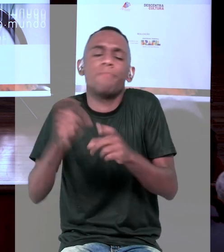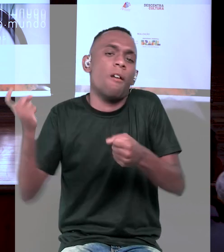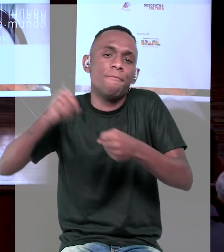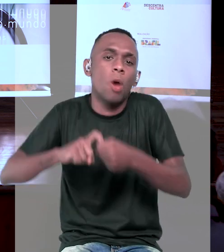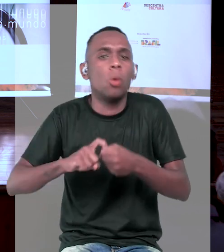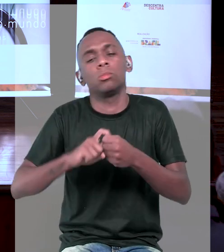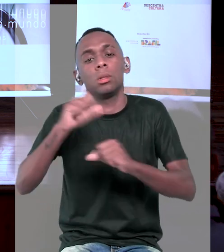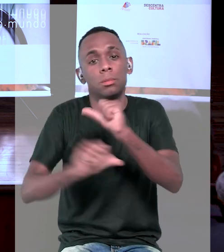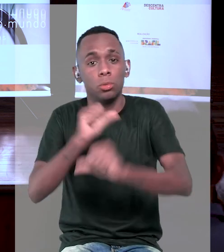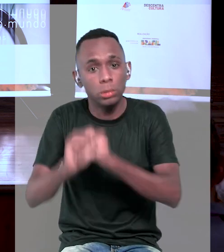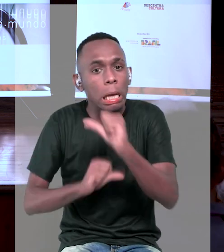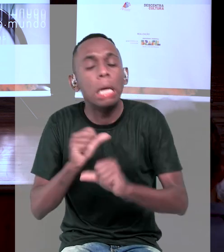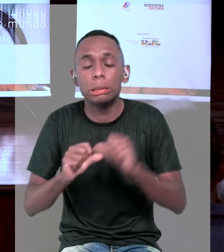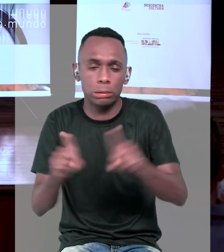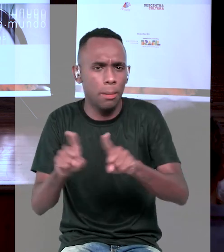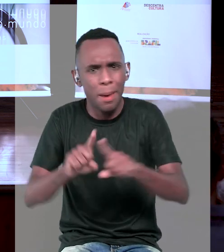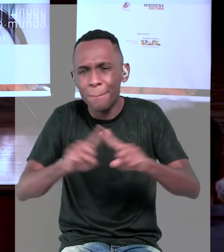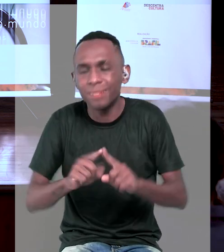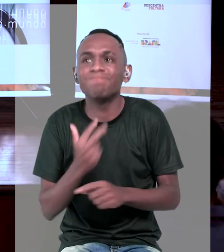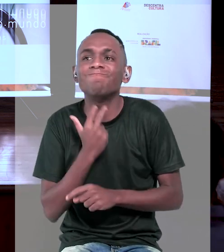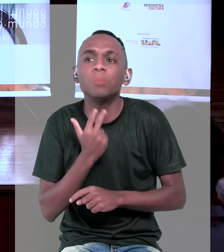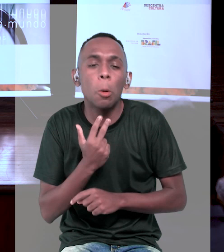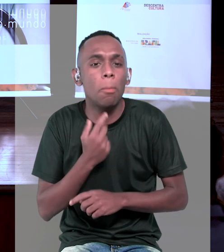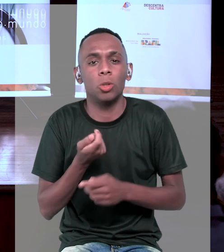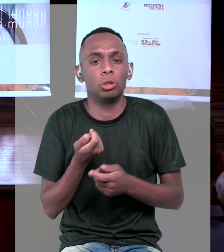mudanças, mas não podemos controlar a língua.